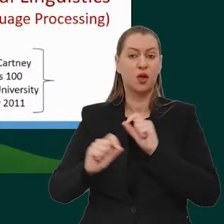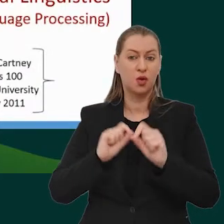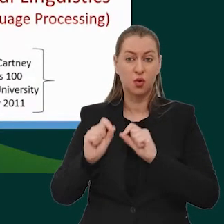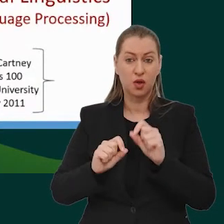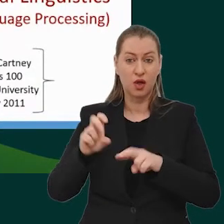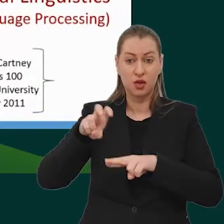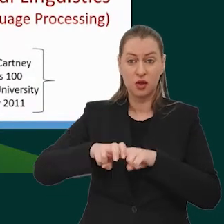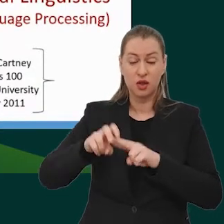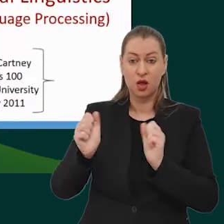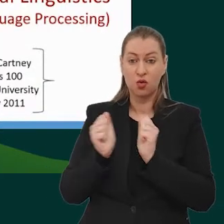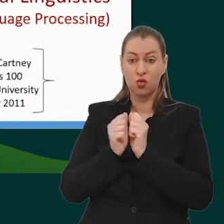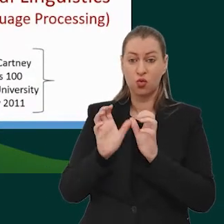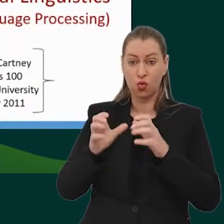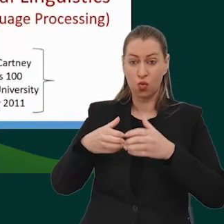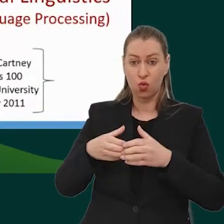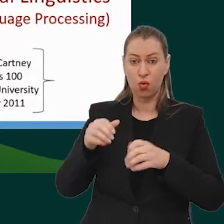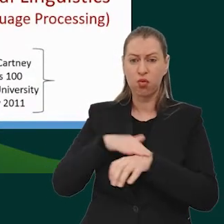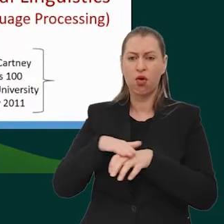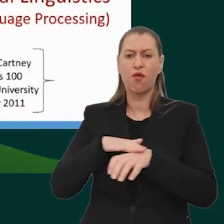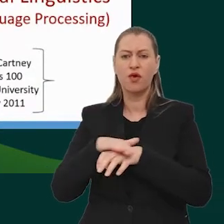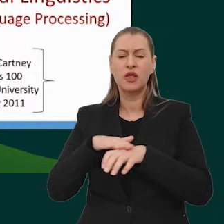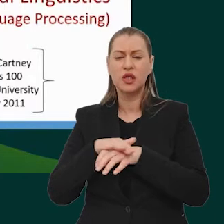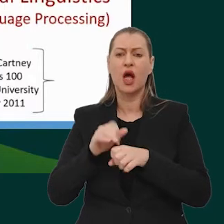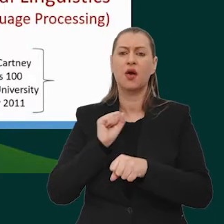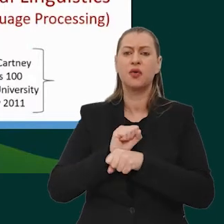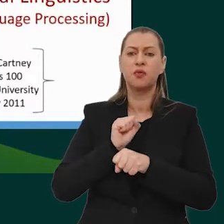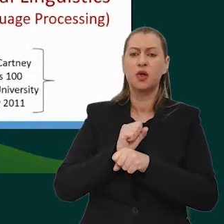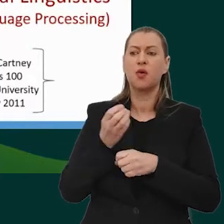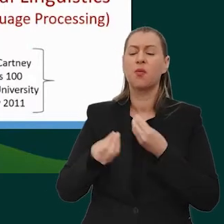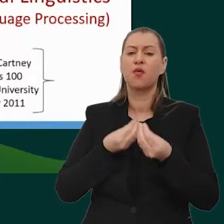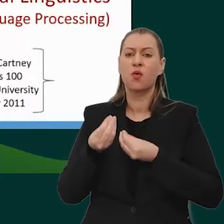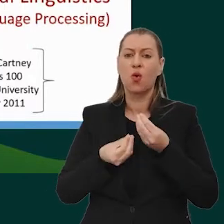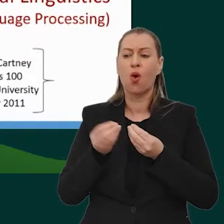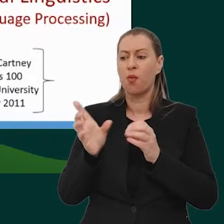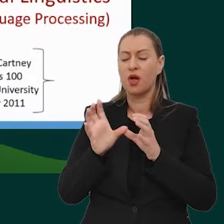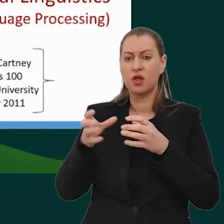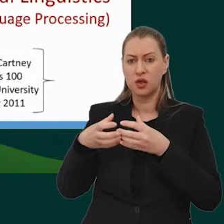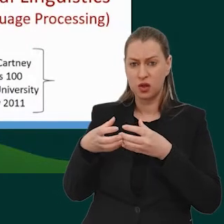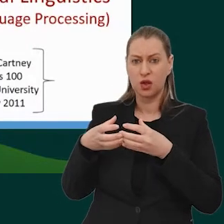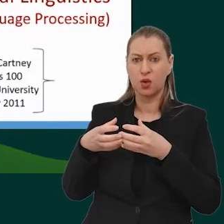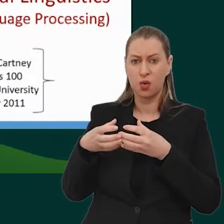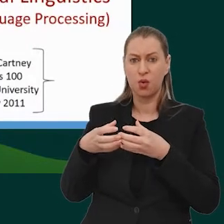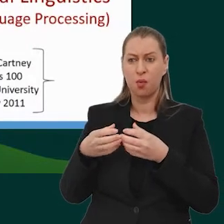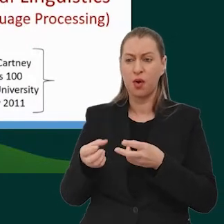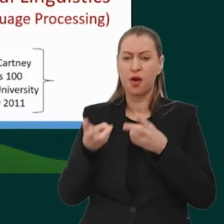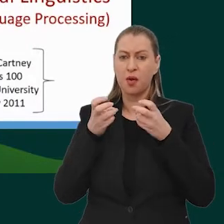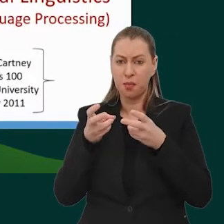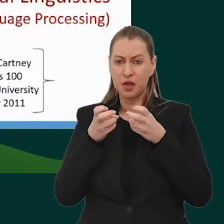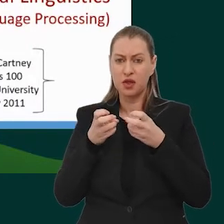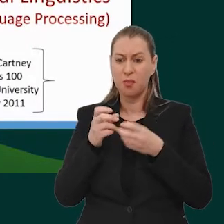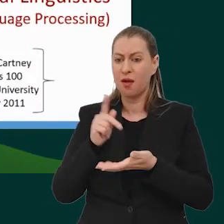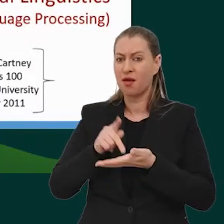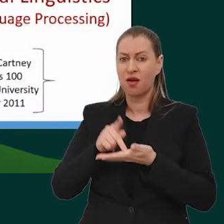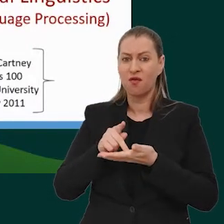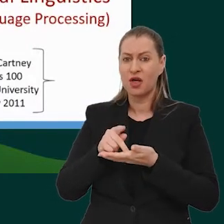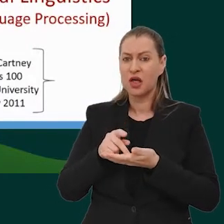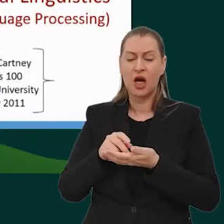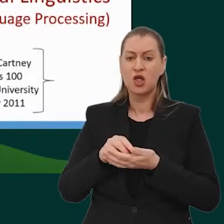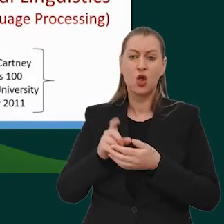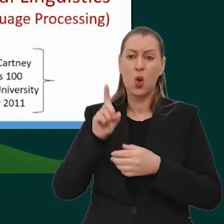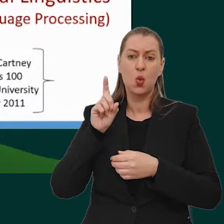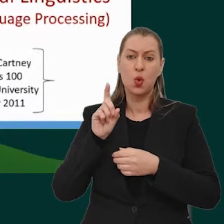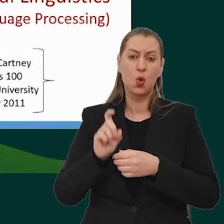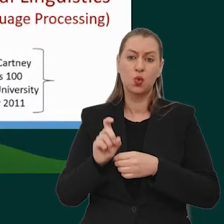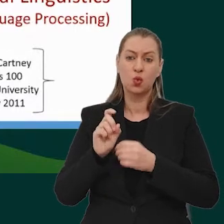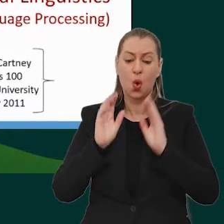sentava assim no lado de um pequeno grupo e começava a conversar, esperando para ver quando que esse grupo ia perceber que ele, na verdade, não era um especialista na área dele,